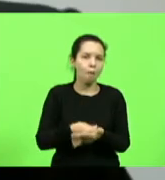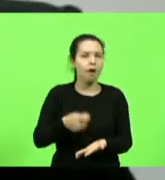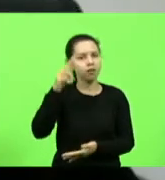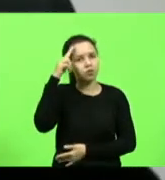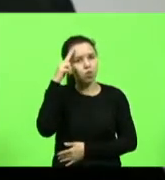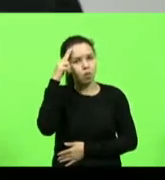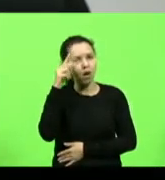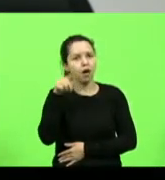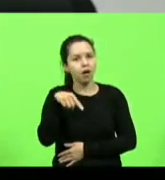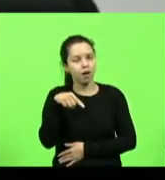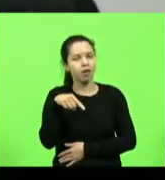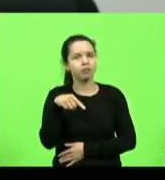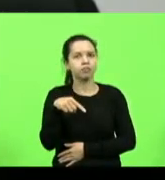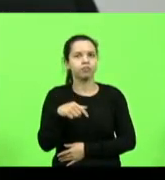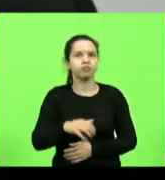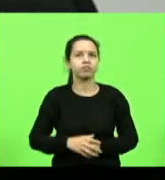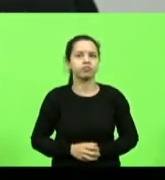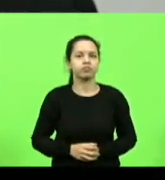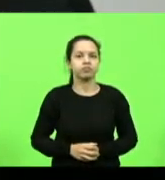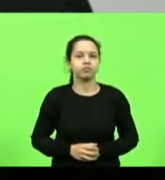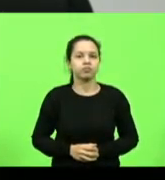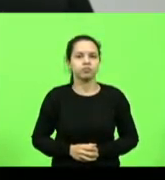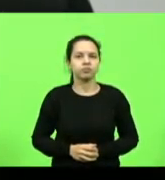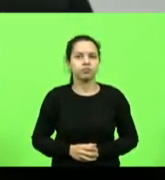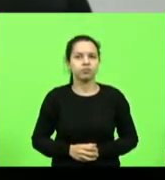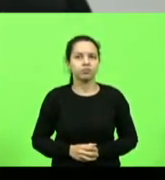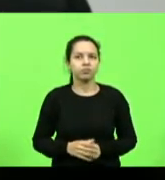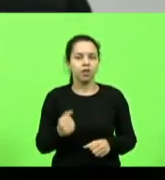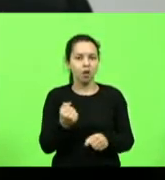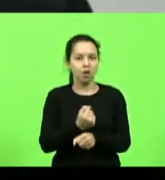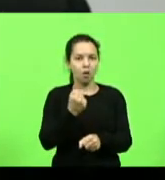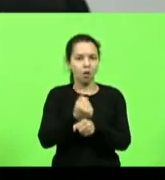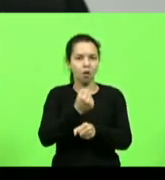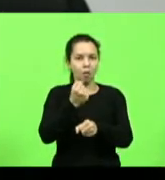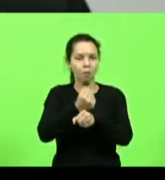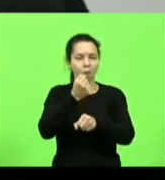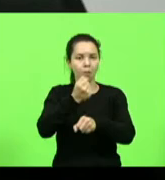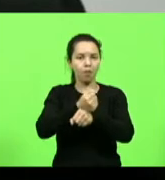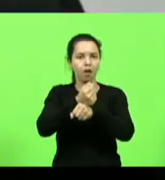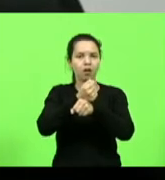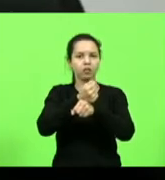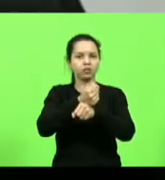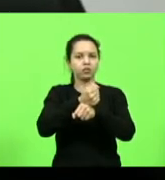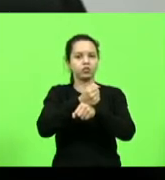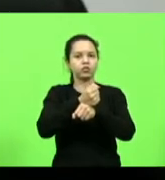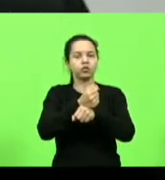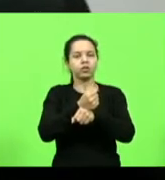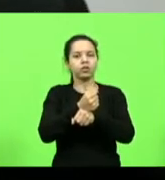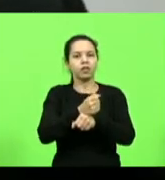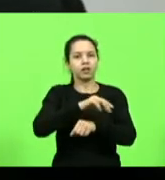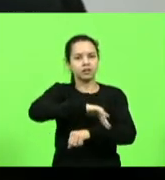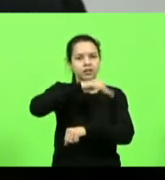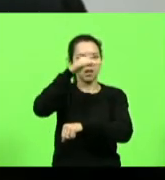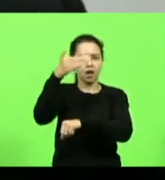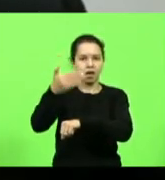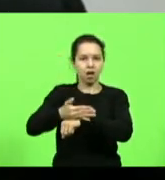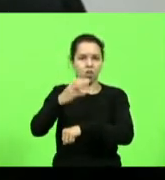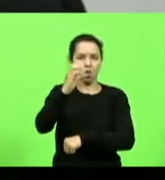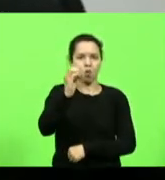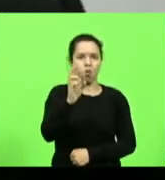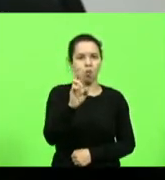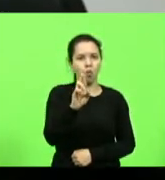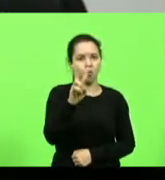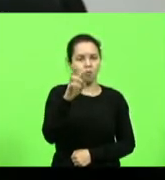que é o quê? Que é a Serra do Corvo Branco. Então vai ter um asfaltamento, vai trazer